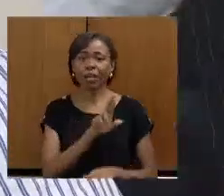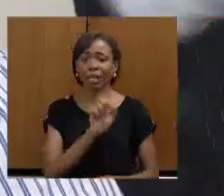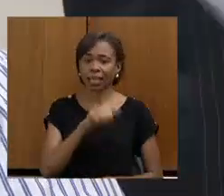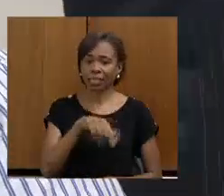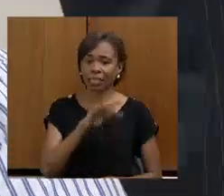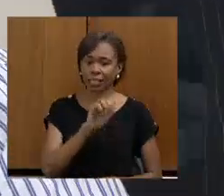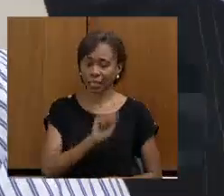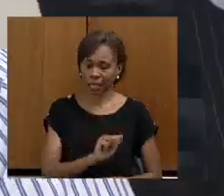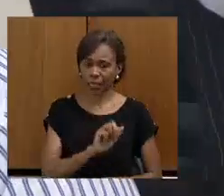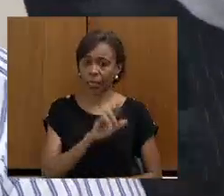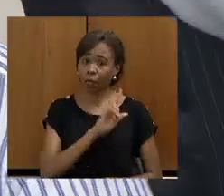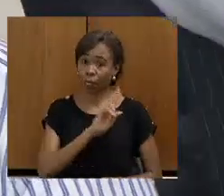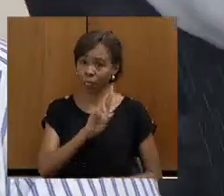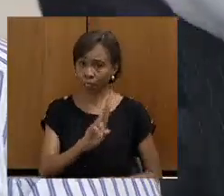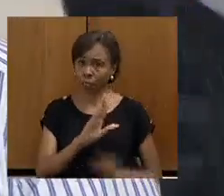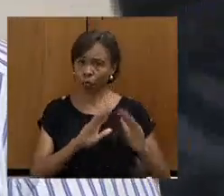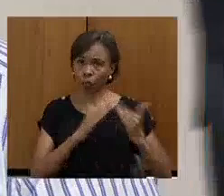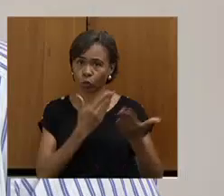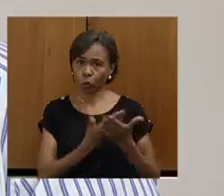representando a escola.